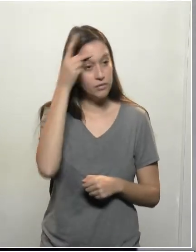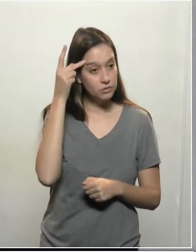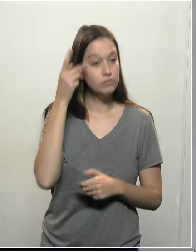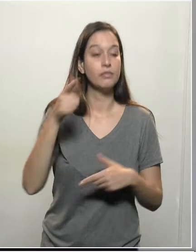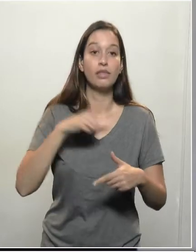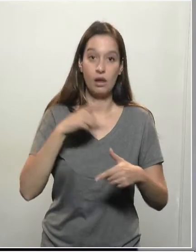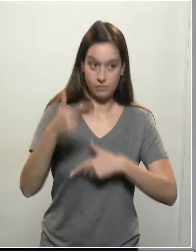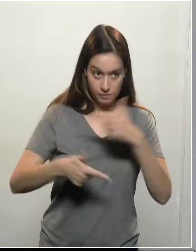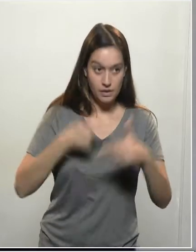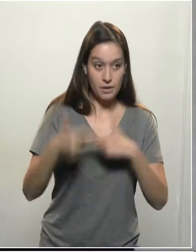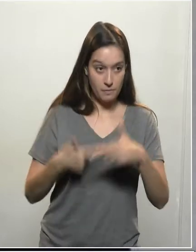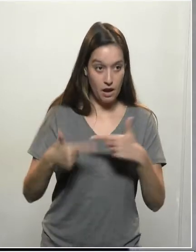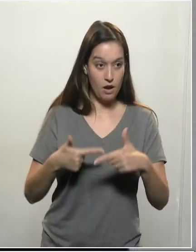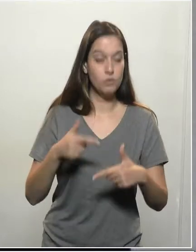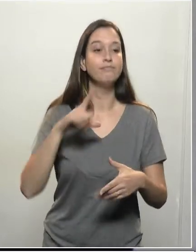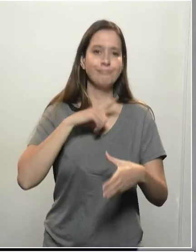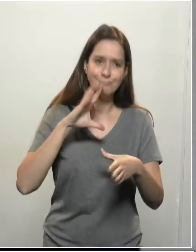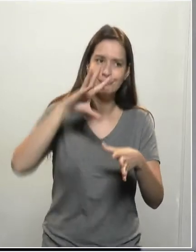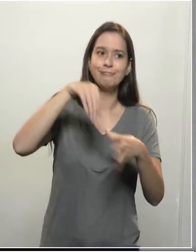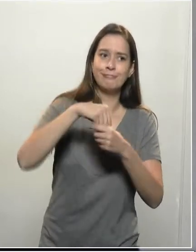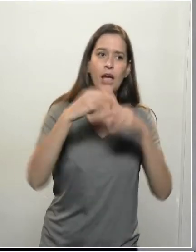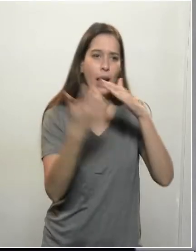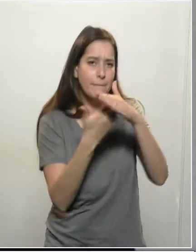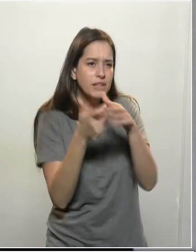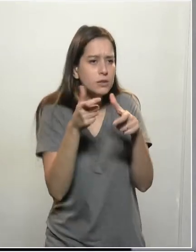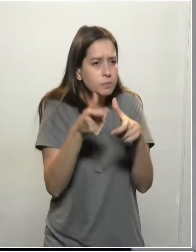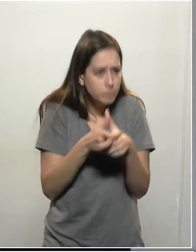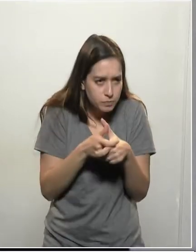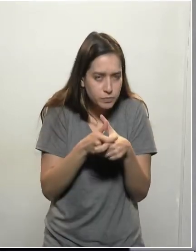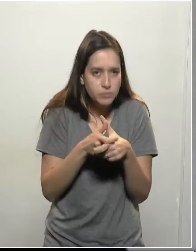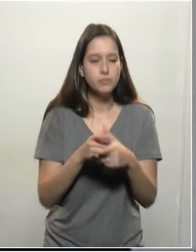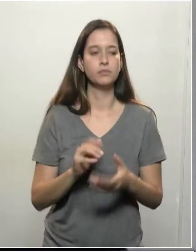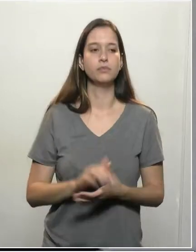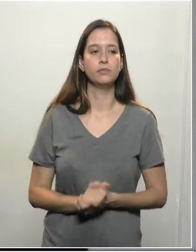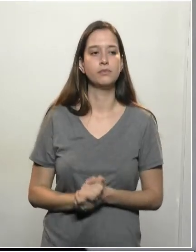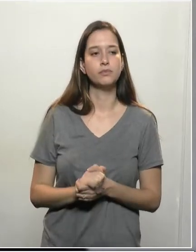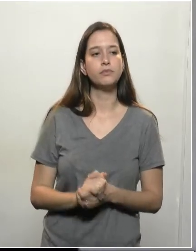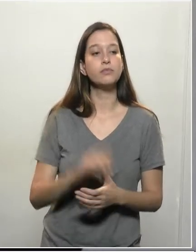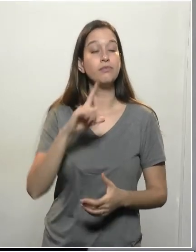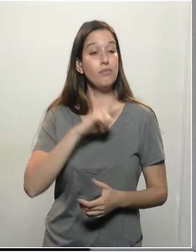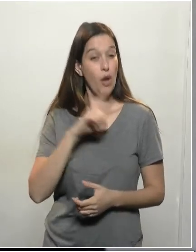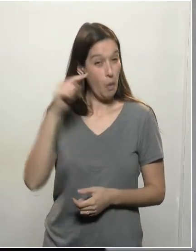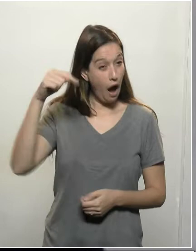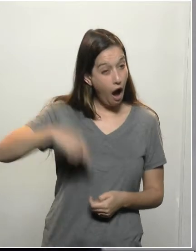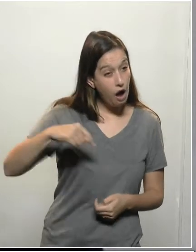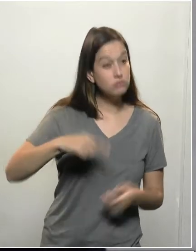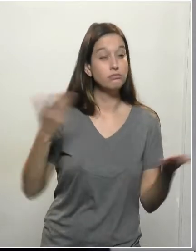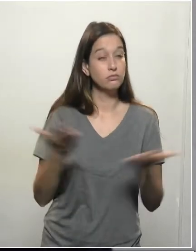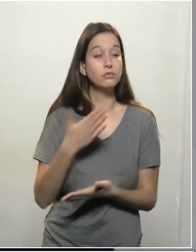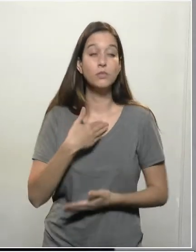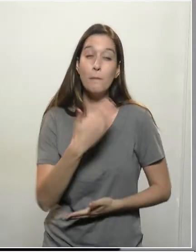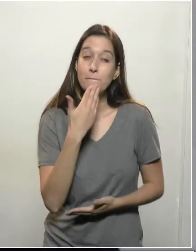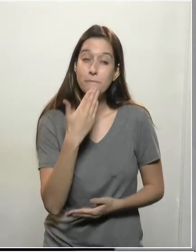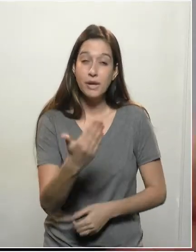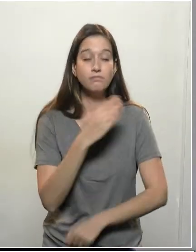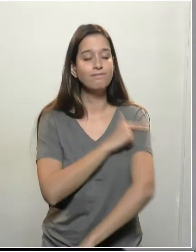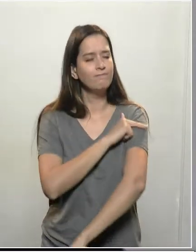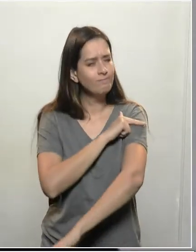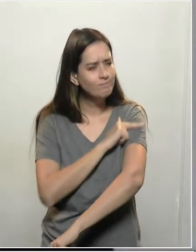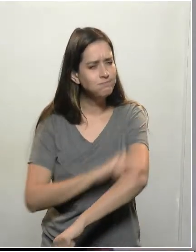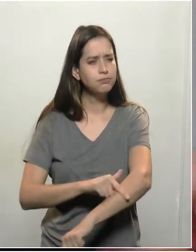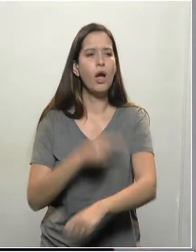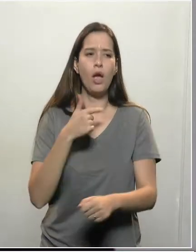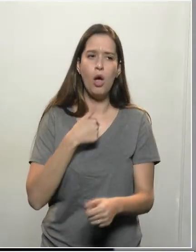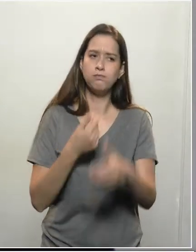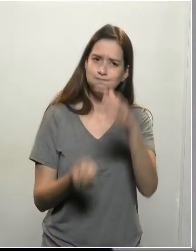mais agilidade nesse processo. E eu estou aqui, de forma colaborativa, colocando que vou protocolizar, nessa